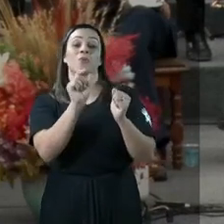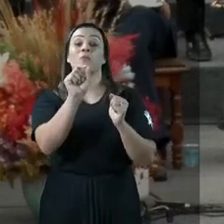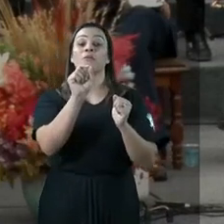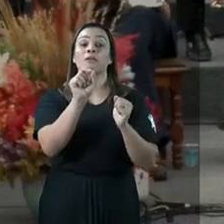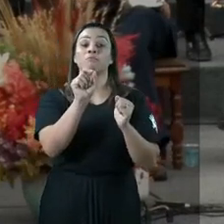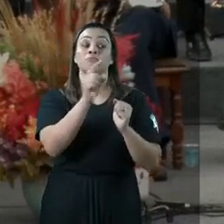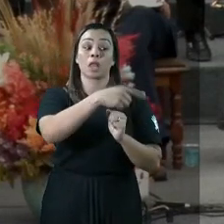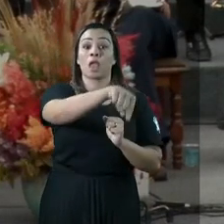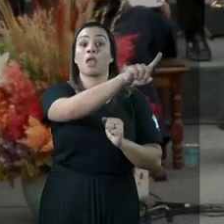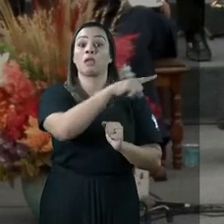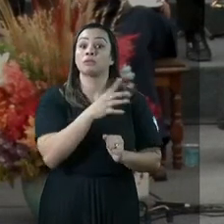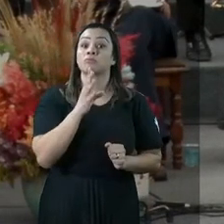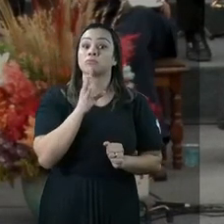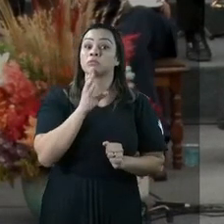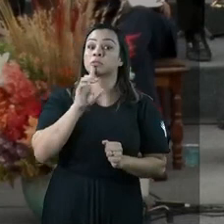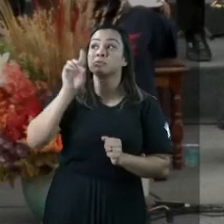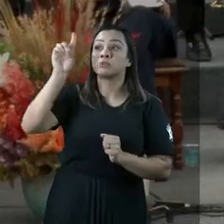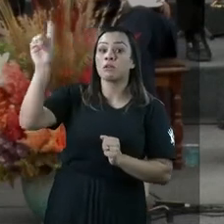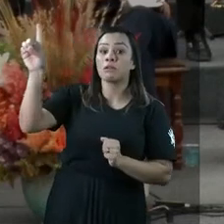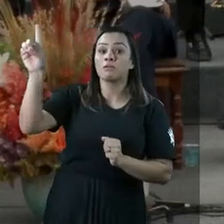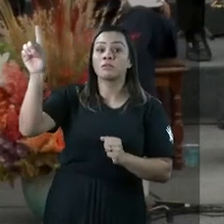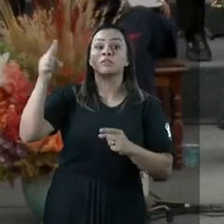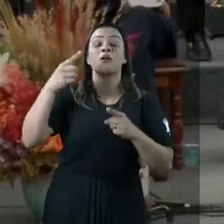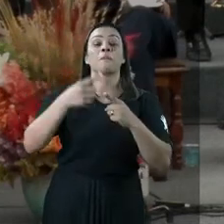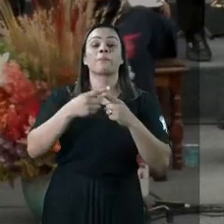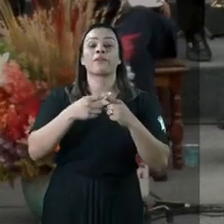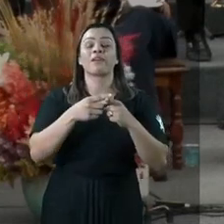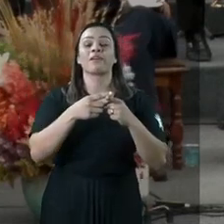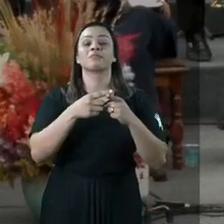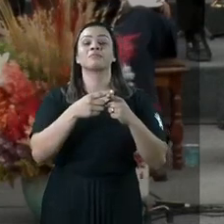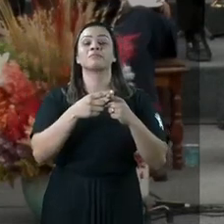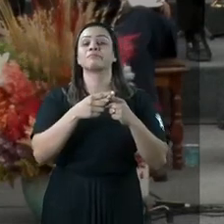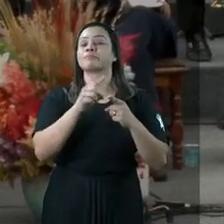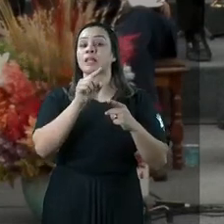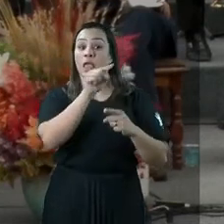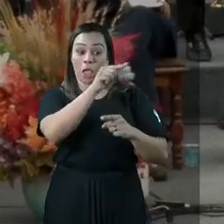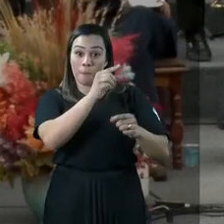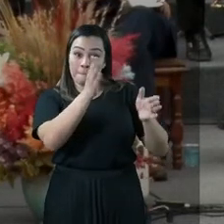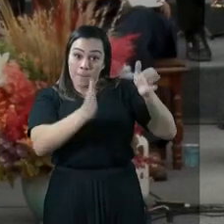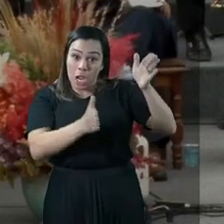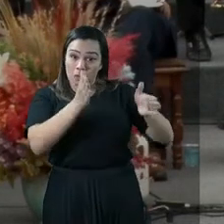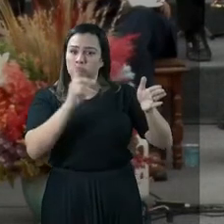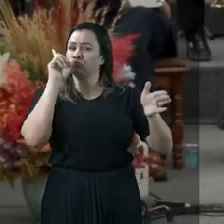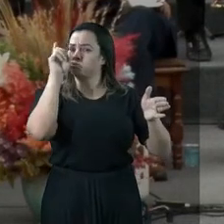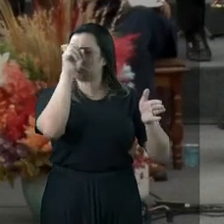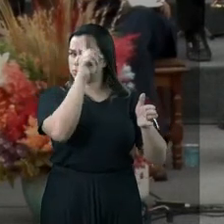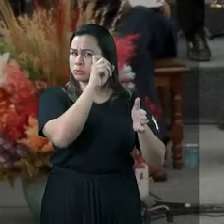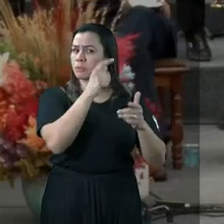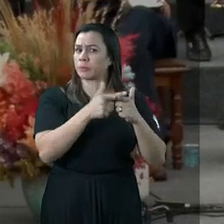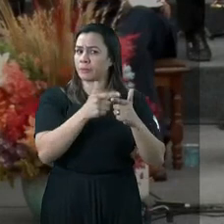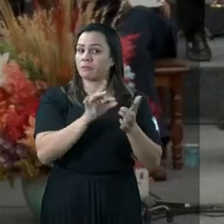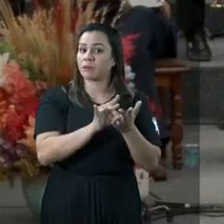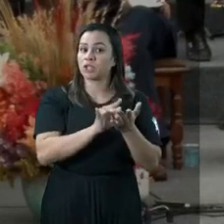Glória: é na dor que ele gera e produz a melhor adoração que ele tem para Deus. Salmos